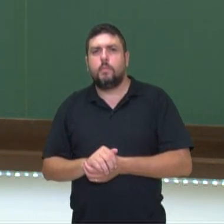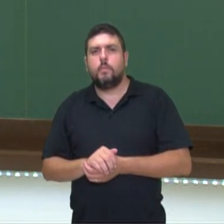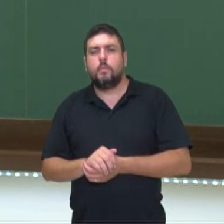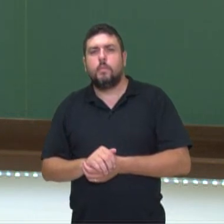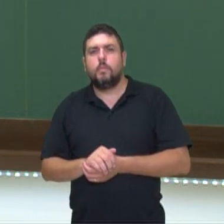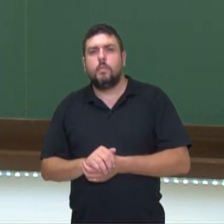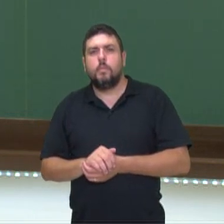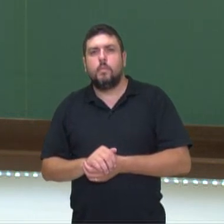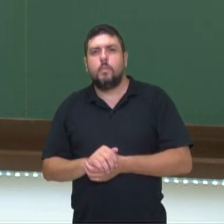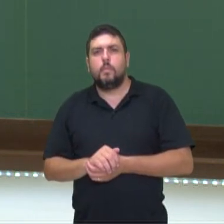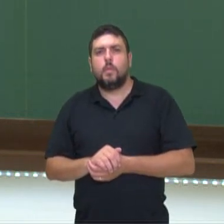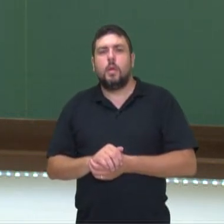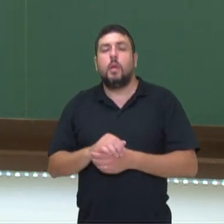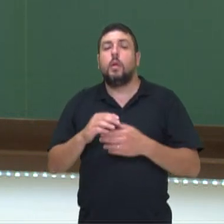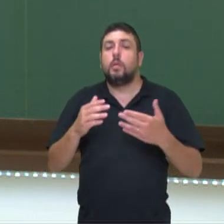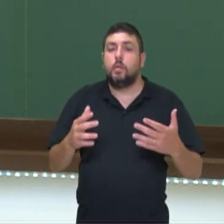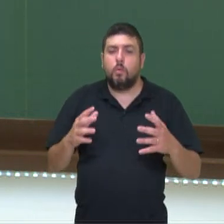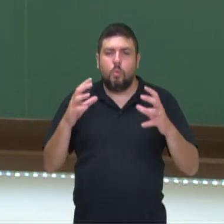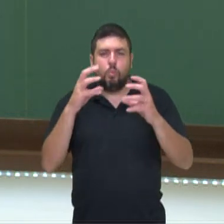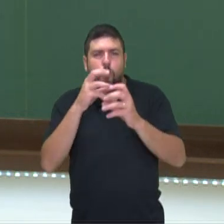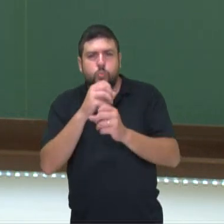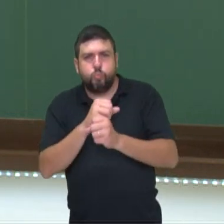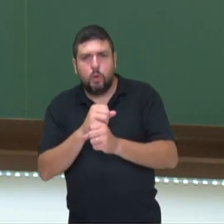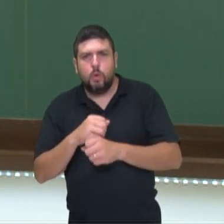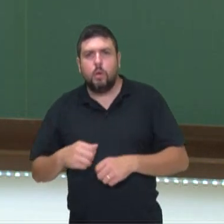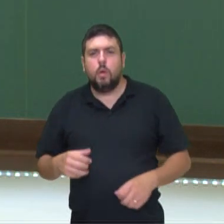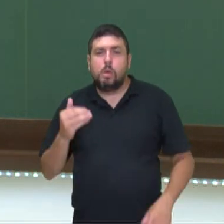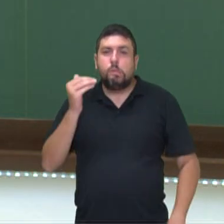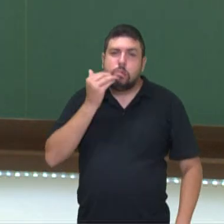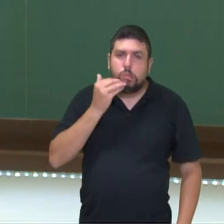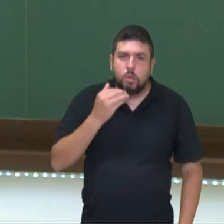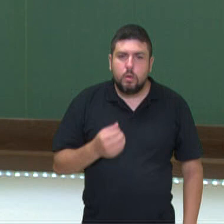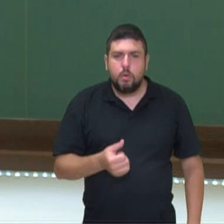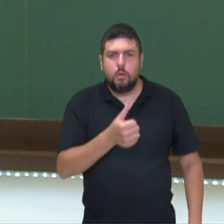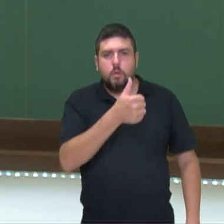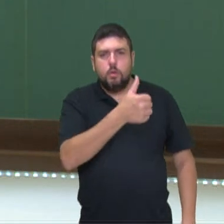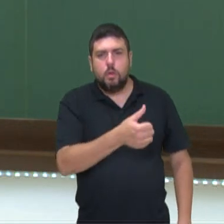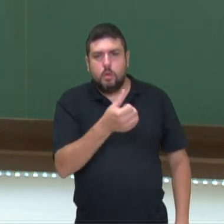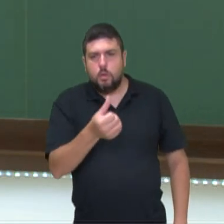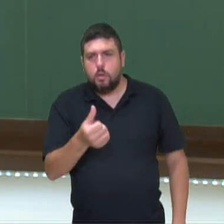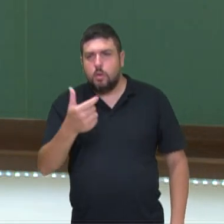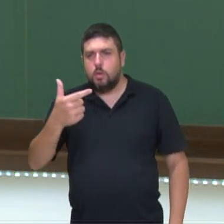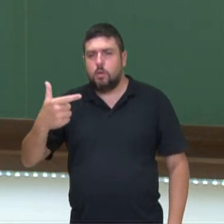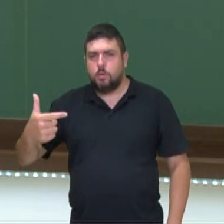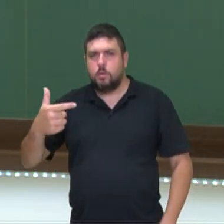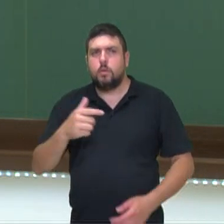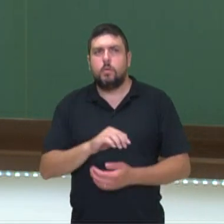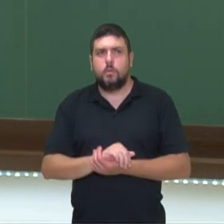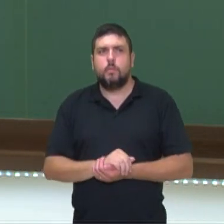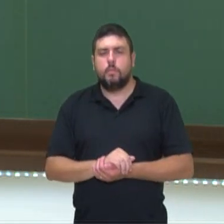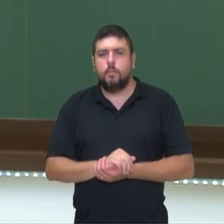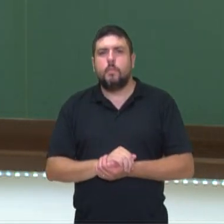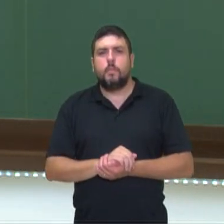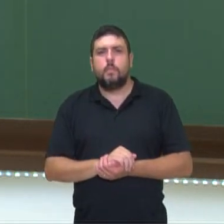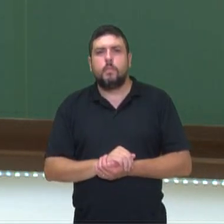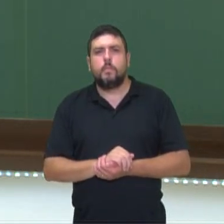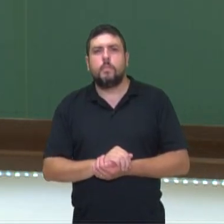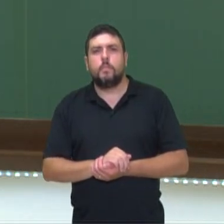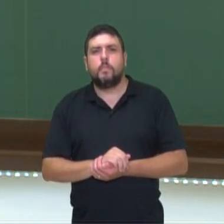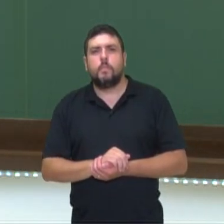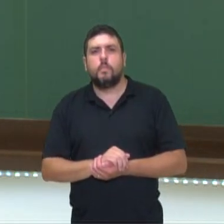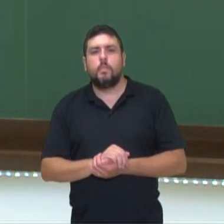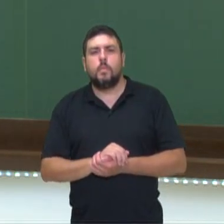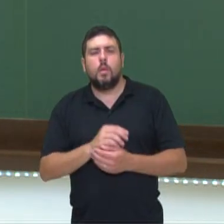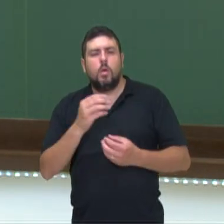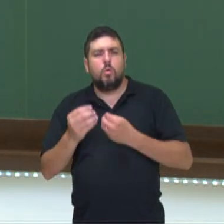985. E o total de peças com defeito, 162. E decompus, ó, o 162. Como que eu